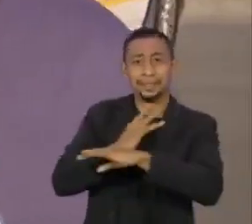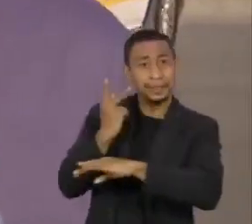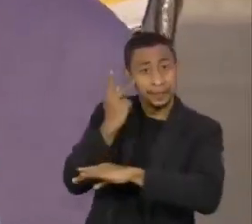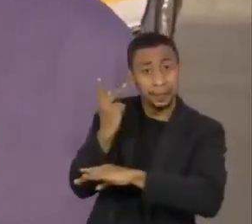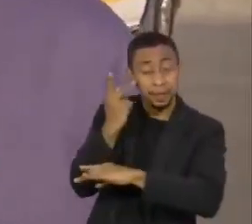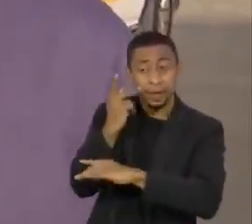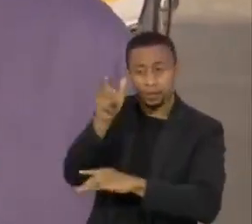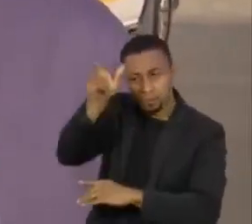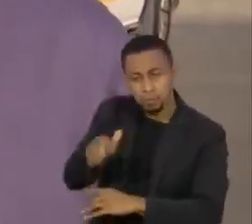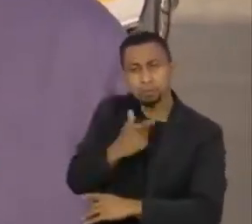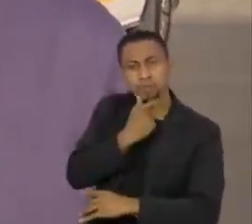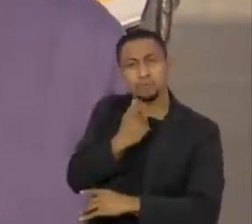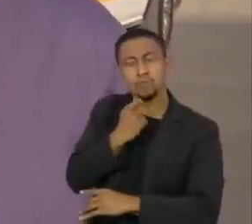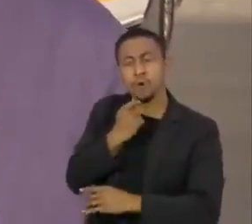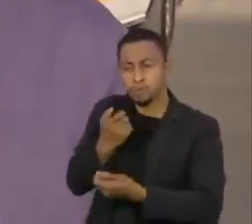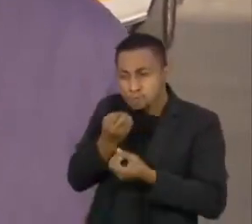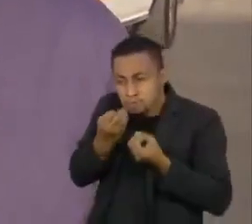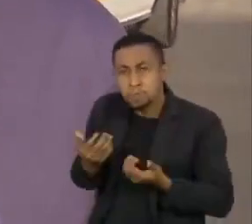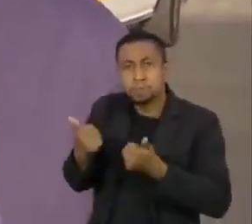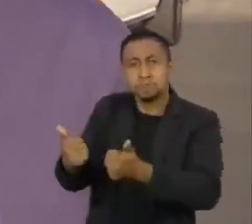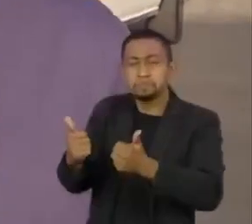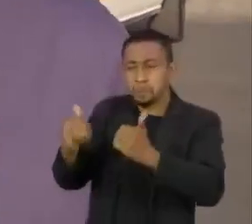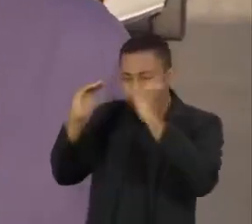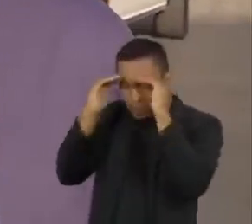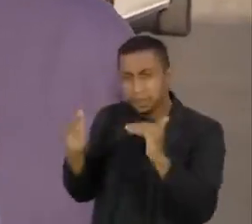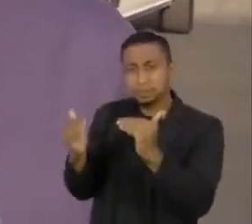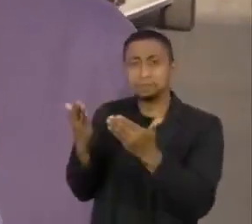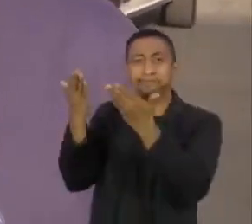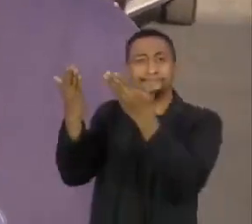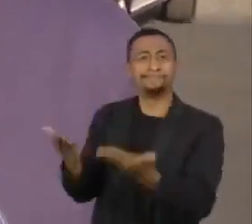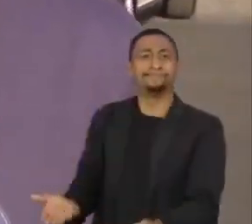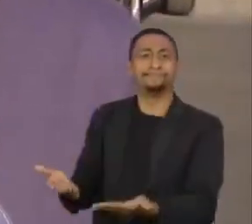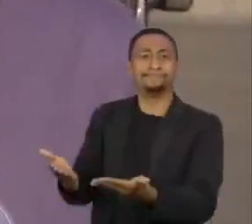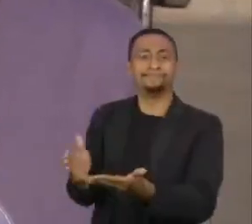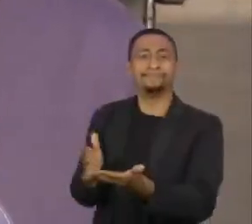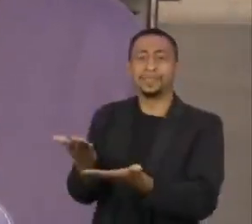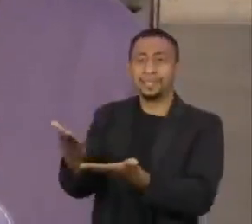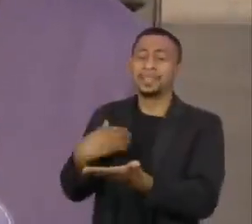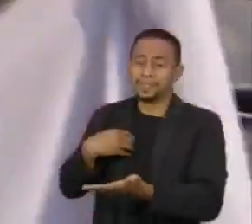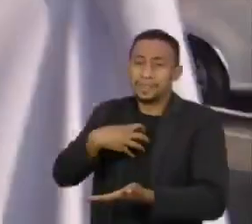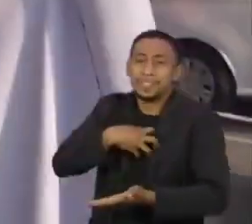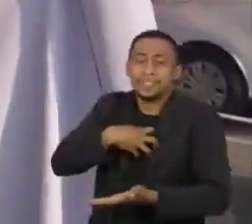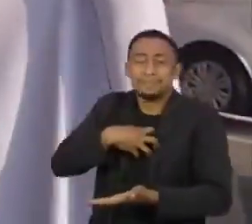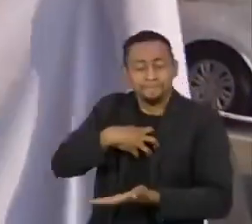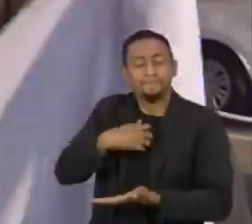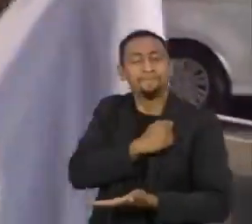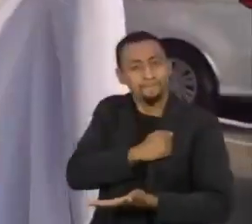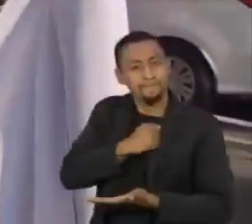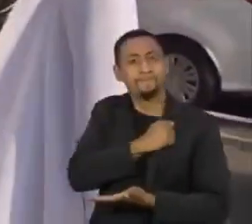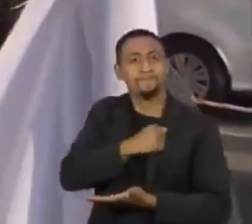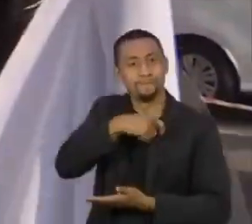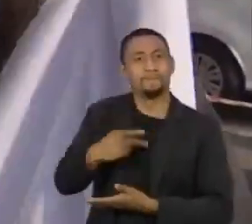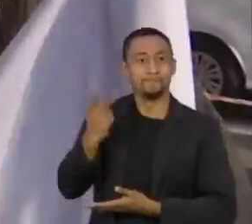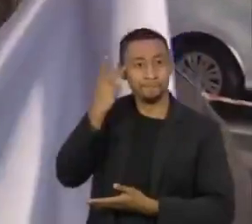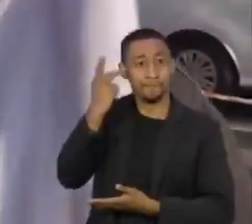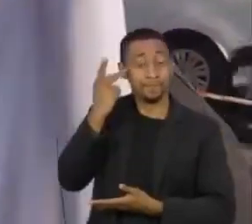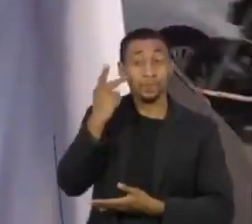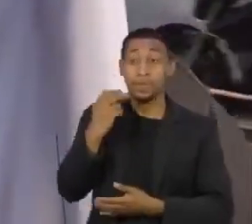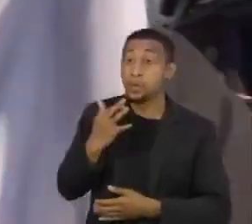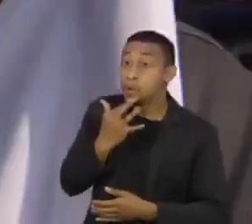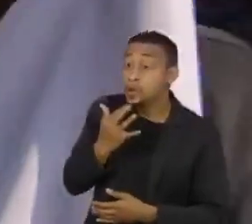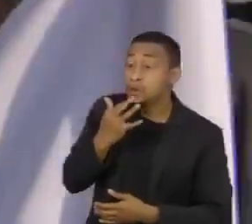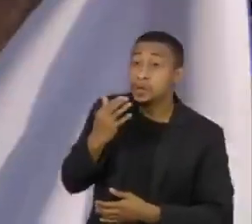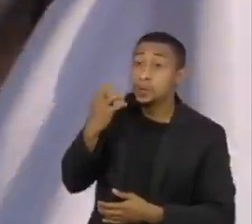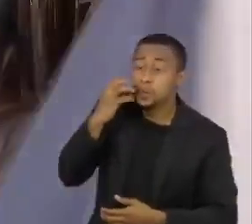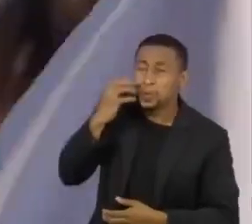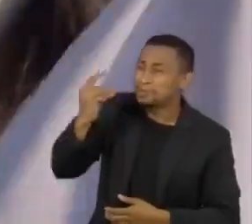que, de respeito mesmo, sem palavra, que é um homem que vai fazer muita falta aqui em São Paulo. Eu conheço o Bruno há muito tempo, né?